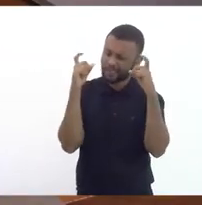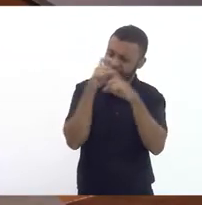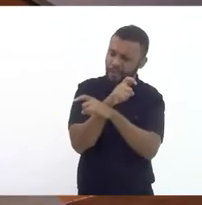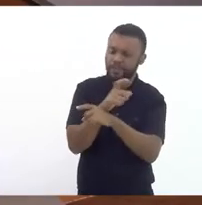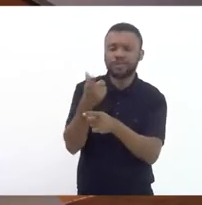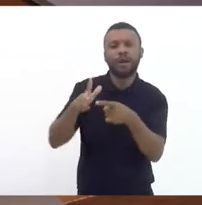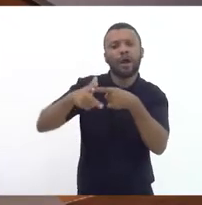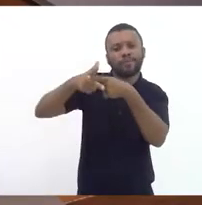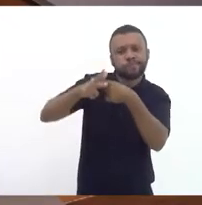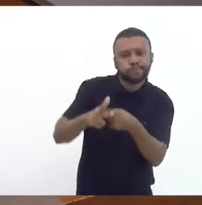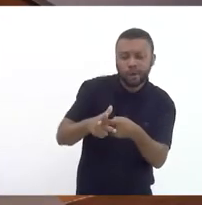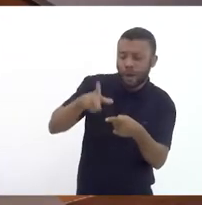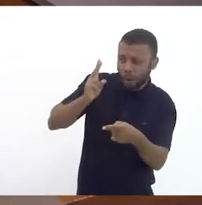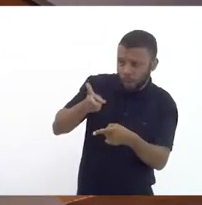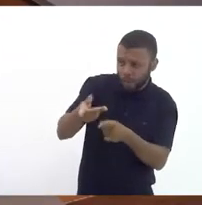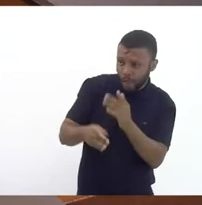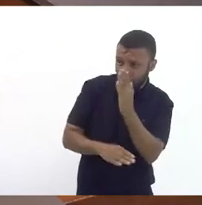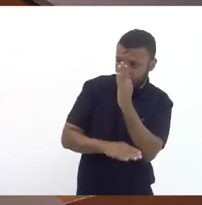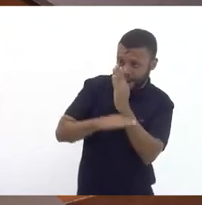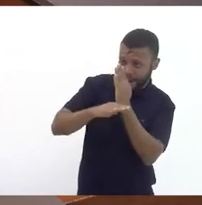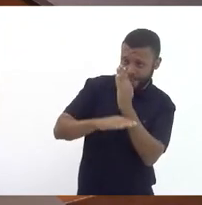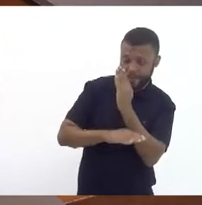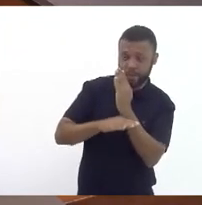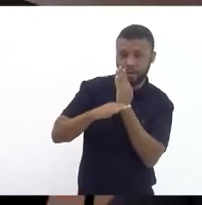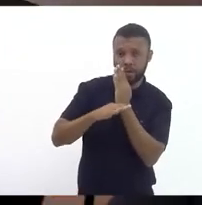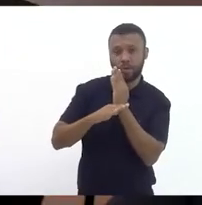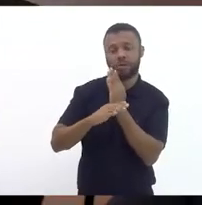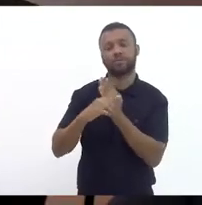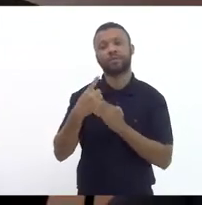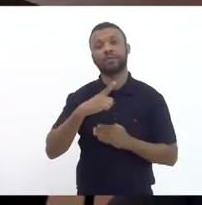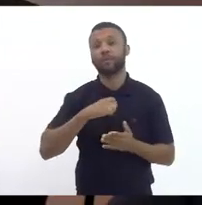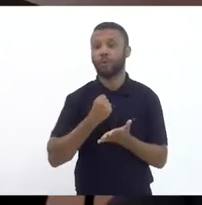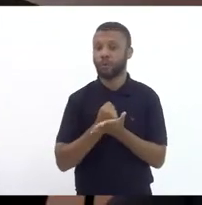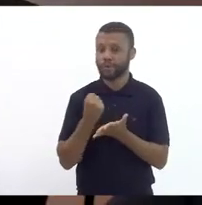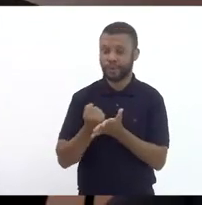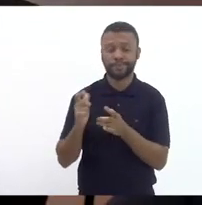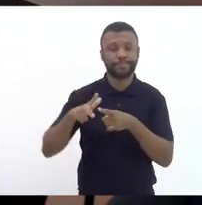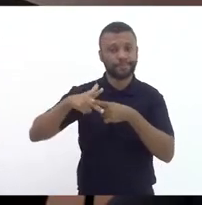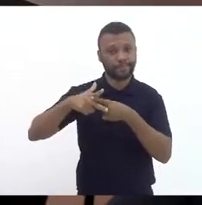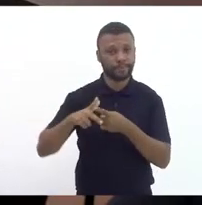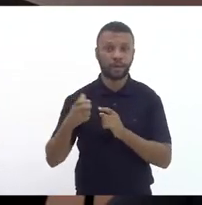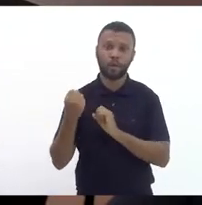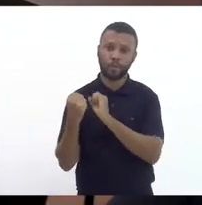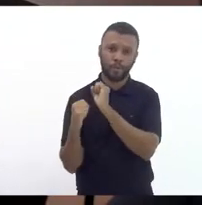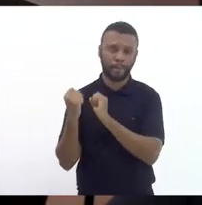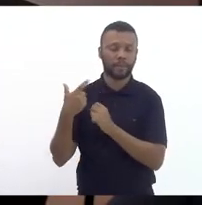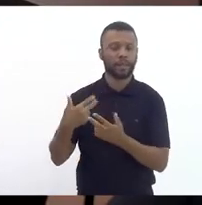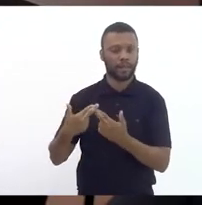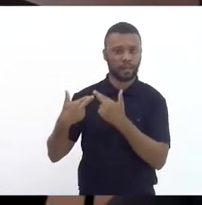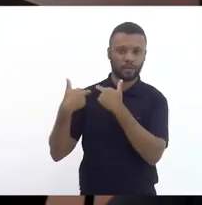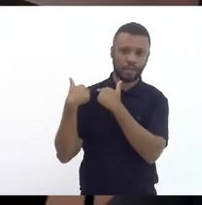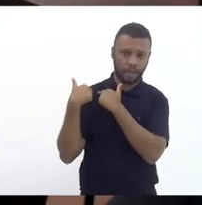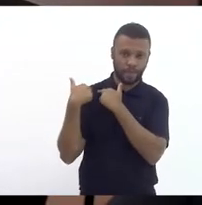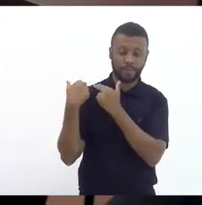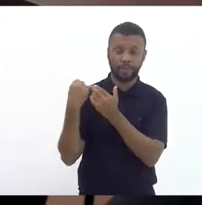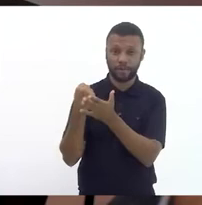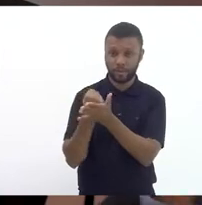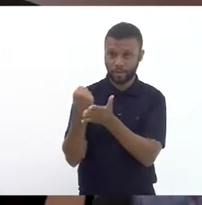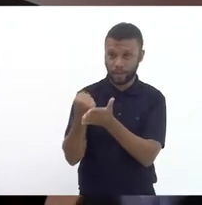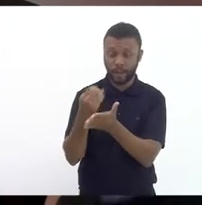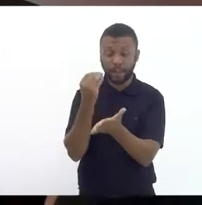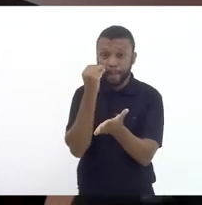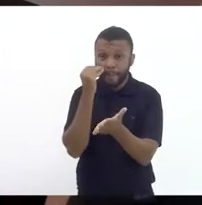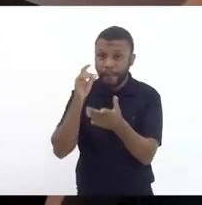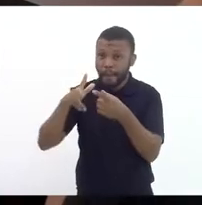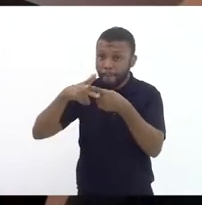elevadores nessas 23 estações? Nós temos um contrato de manutenção com a empresa responsável. Esse contrato, ele prevê a